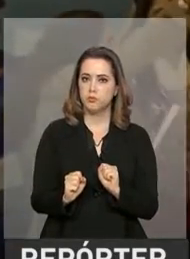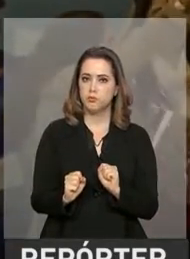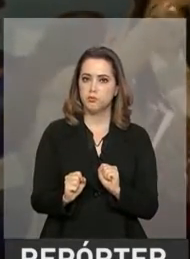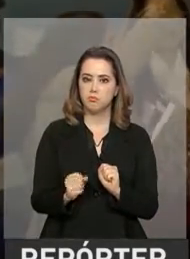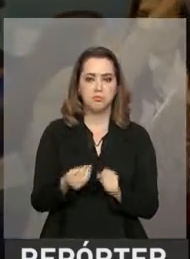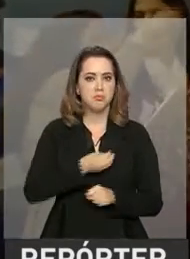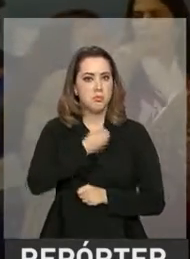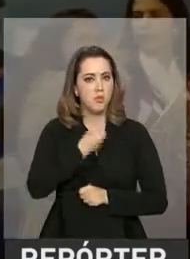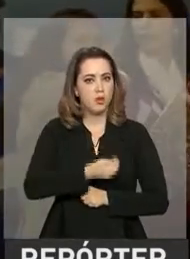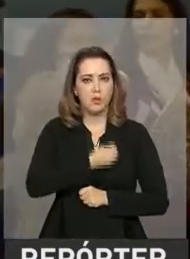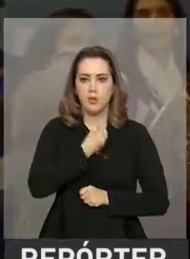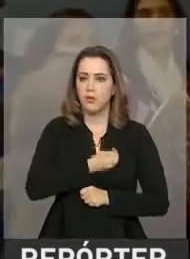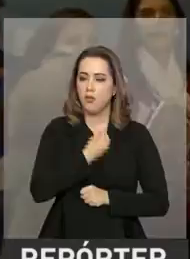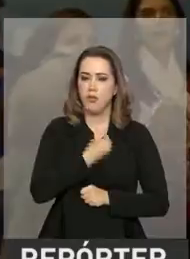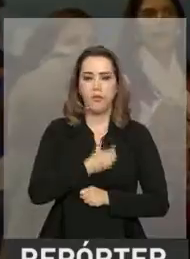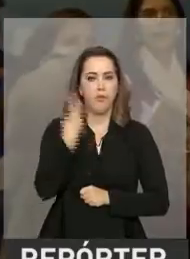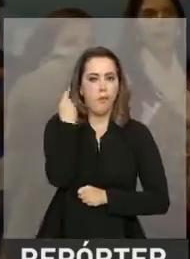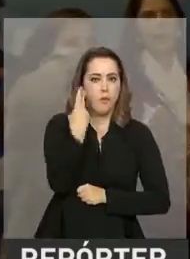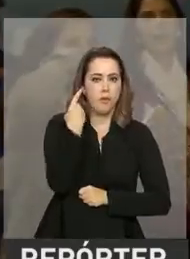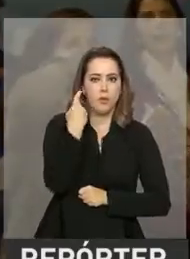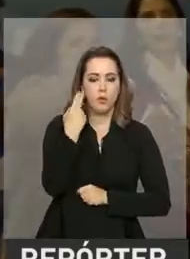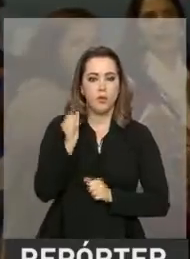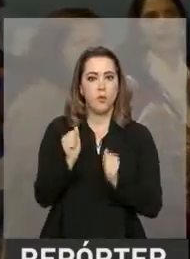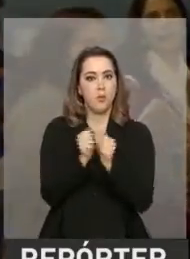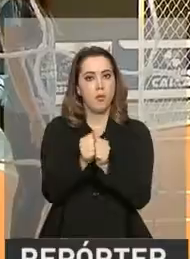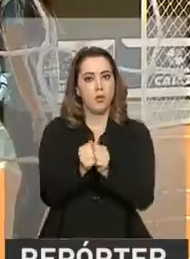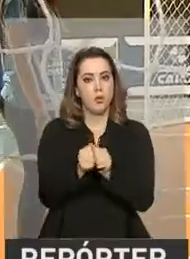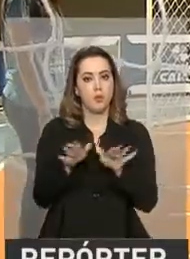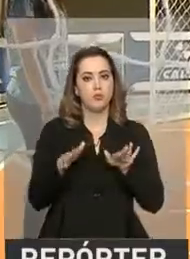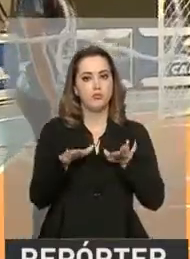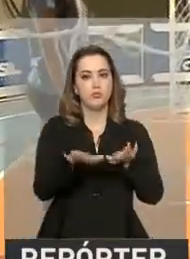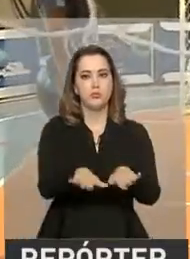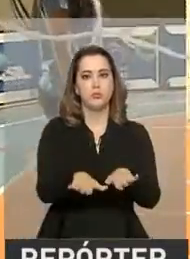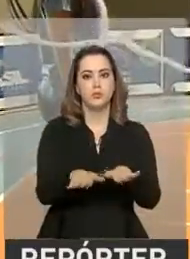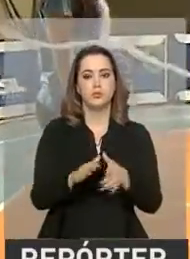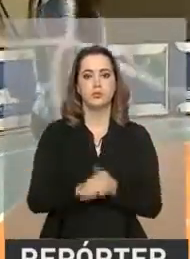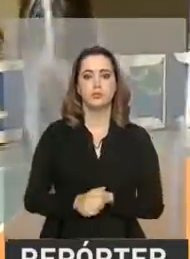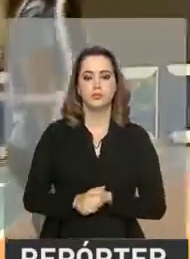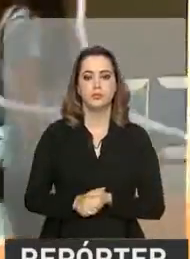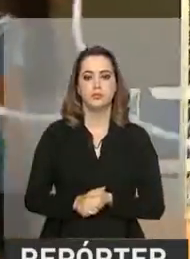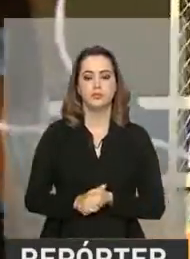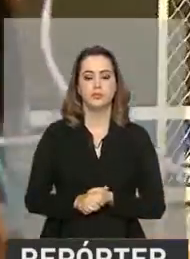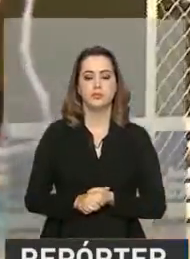conviver com as outras pessoas num ambiente sadio.